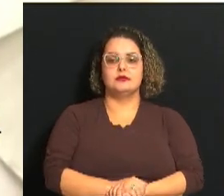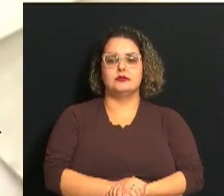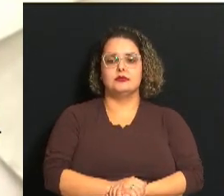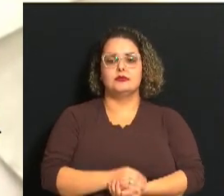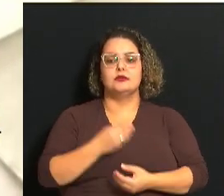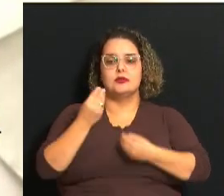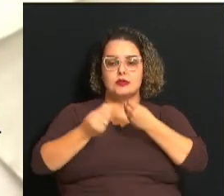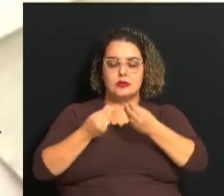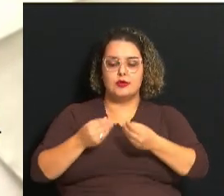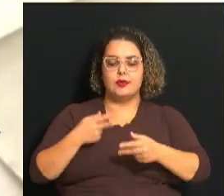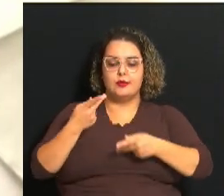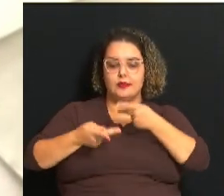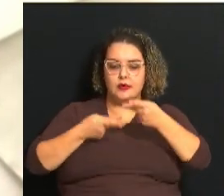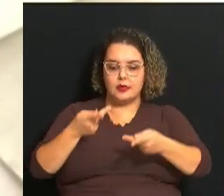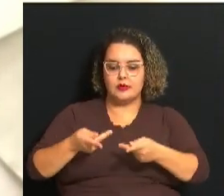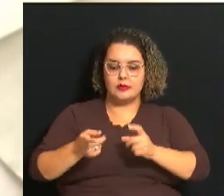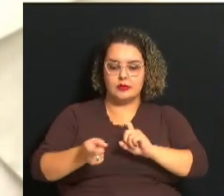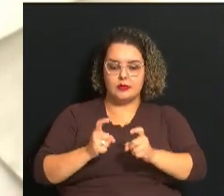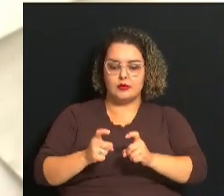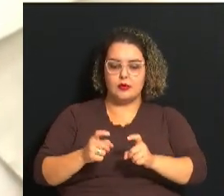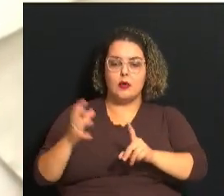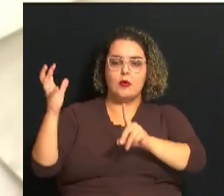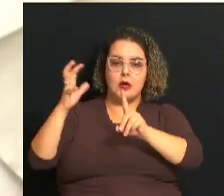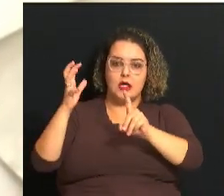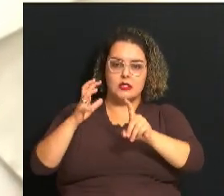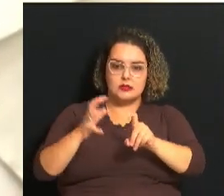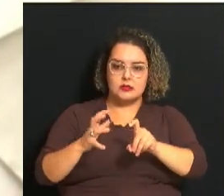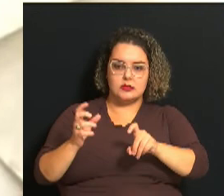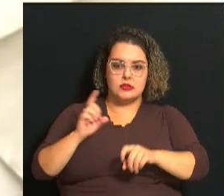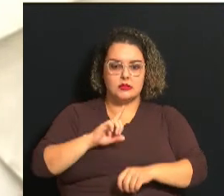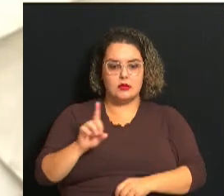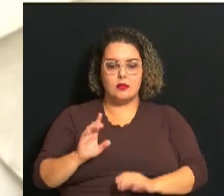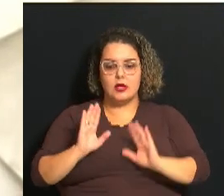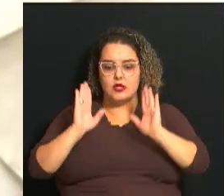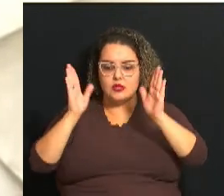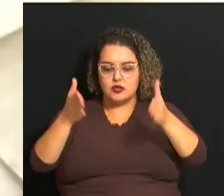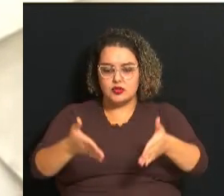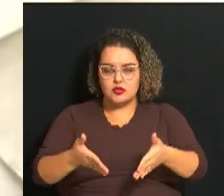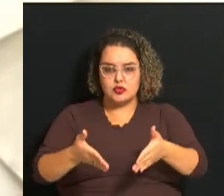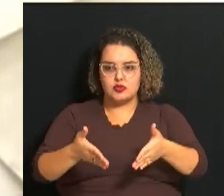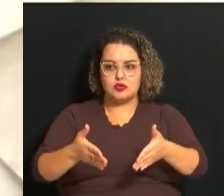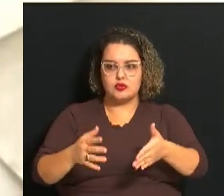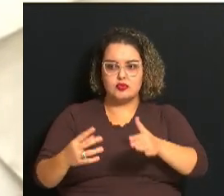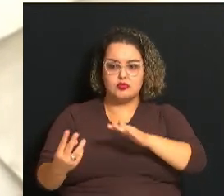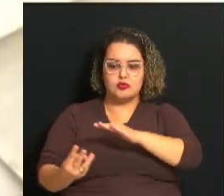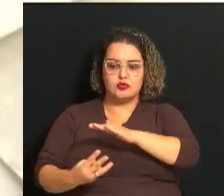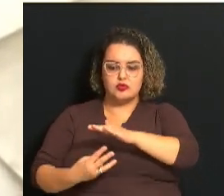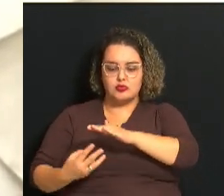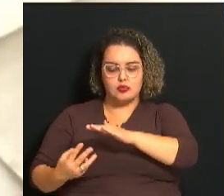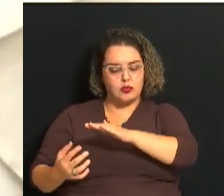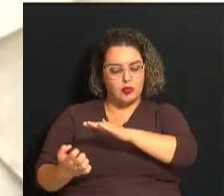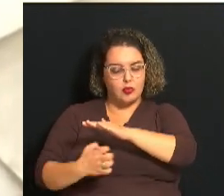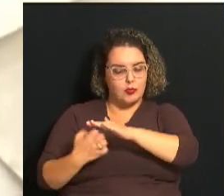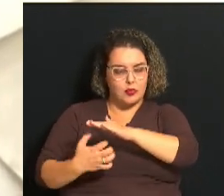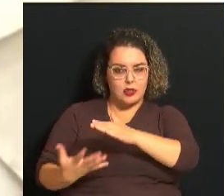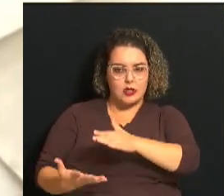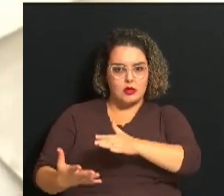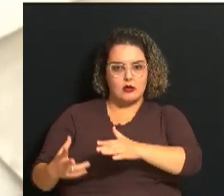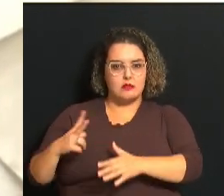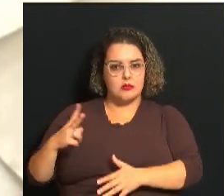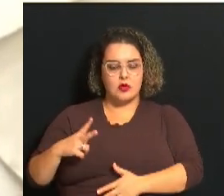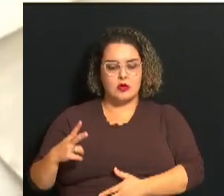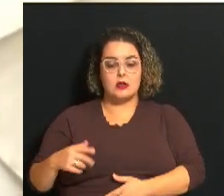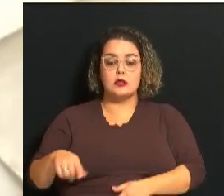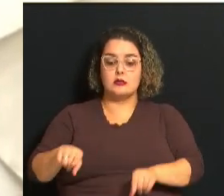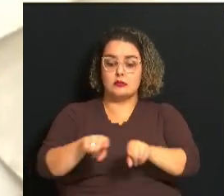a reunião a o assédio moral não é exclusividade do setor privado também acontece no setor público